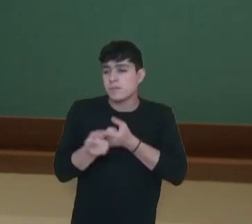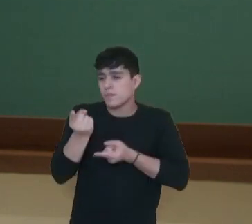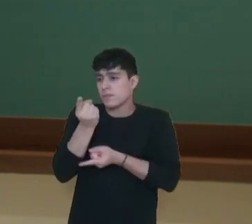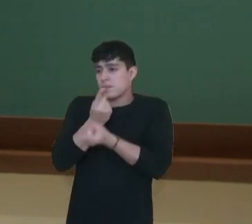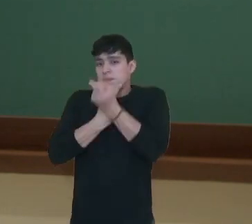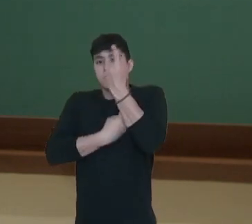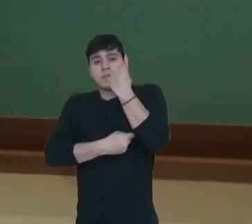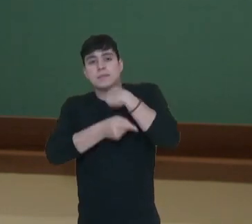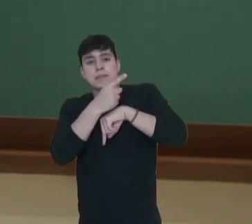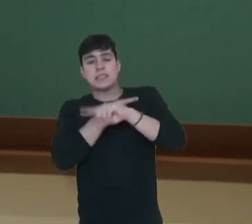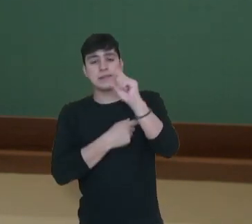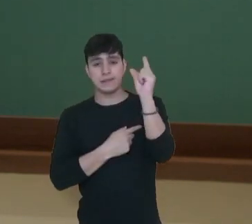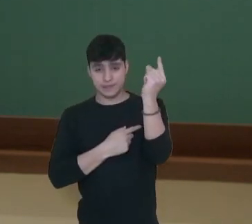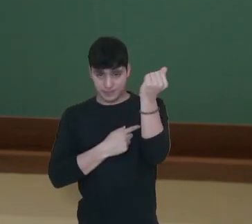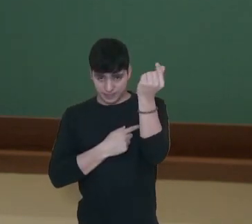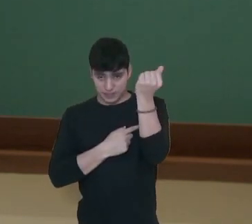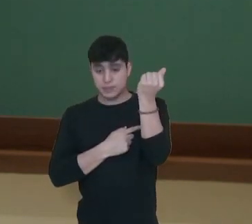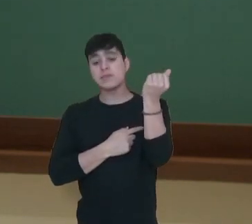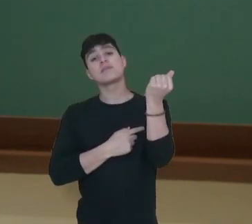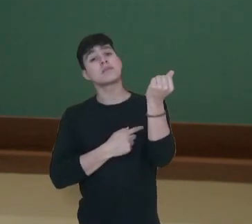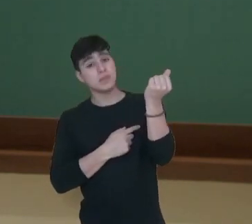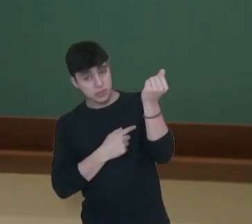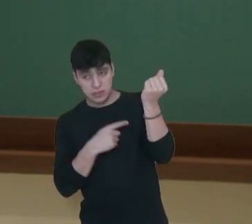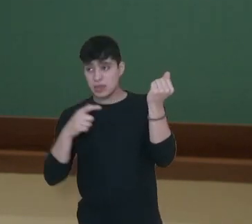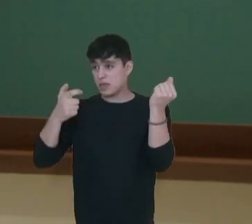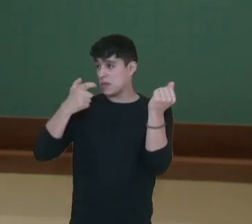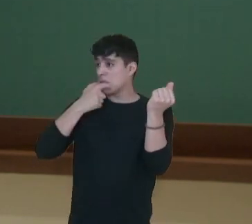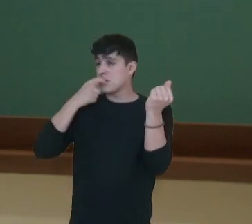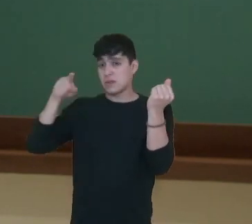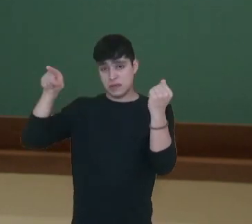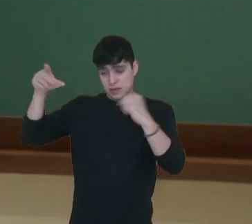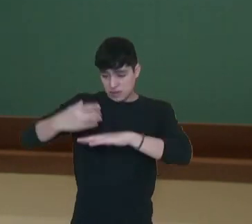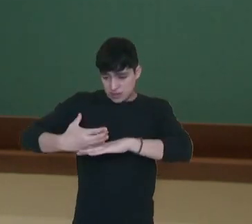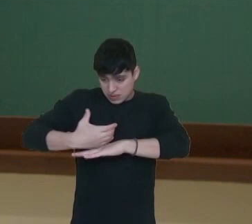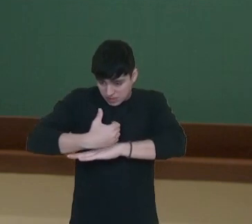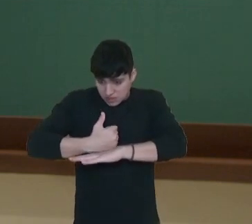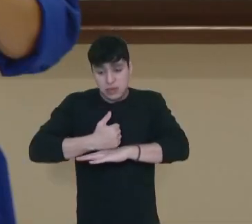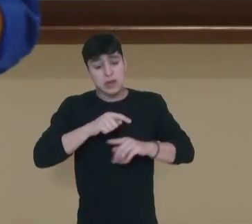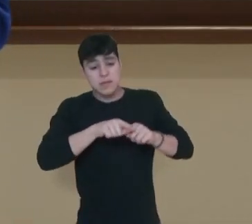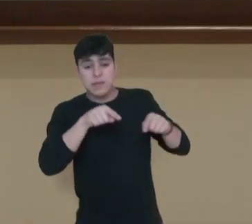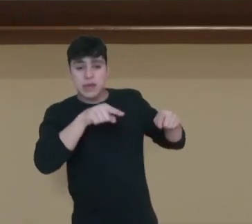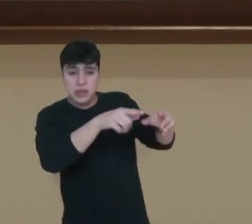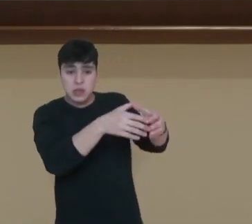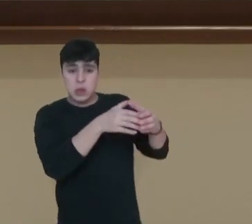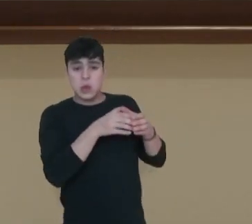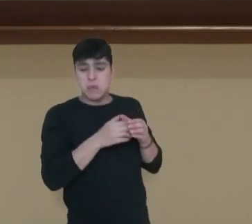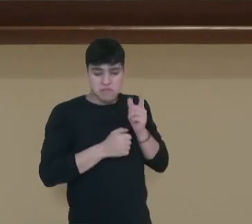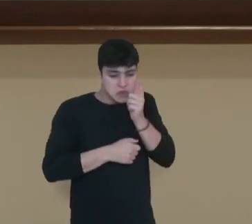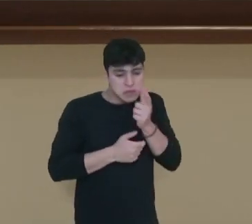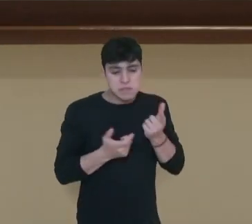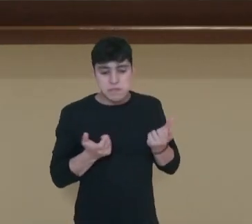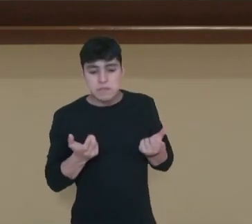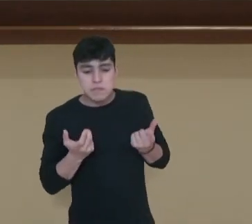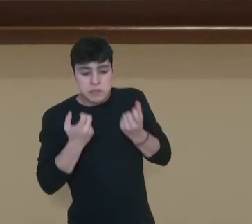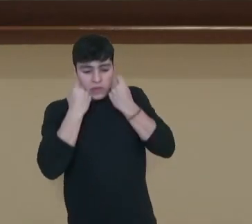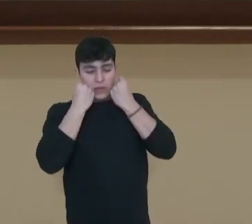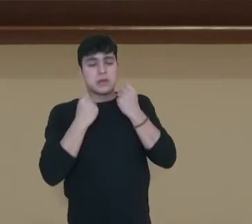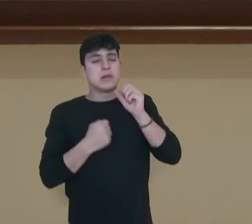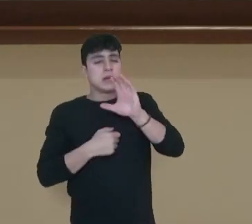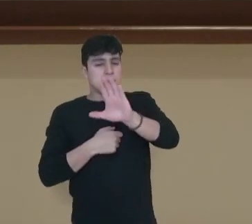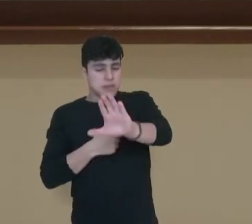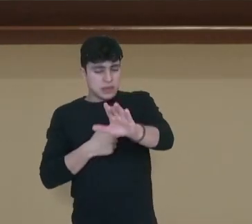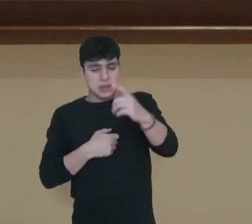conseguiu enriquecer em meio ao domínio colonial britânico. Esses indivíduos, a gente tem que pensar aqui uma